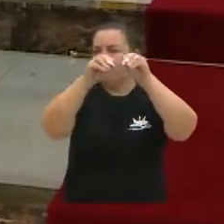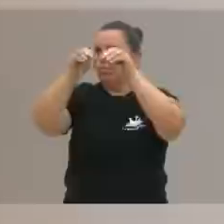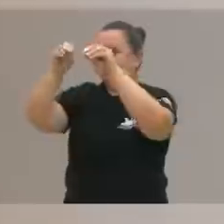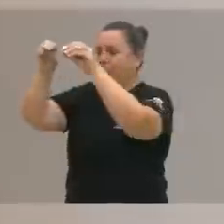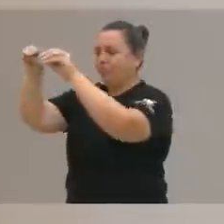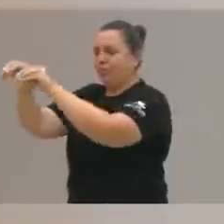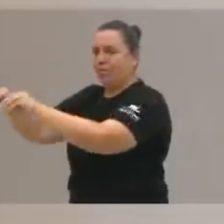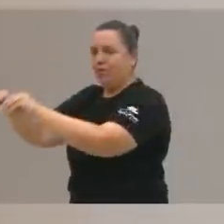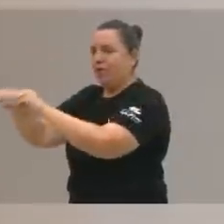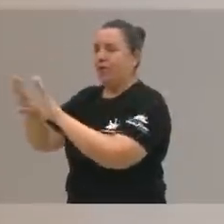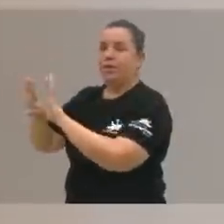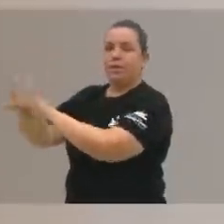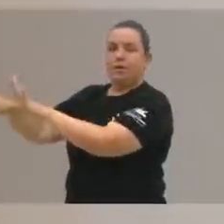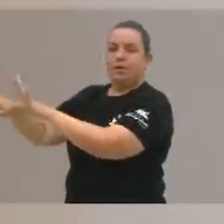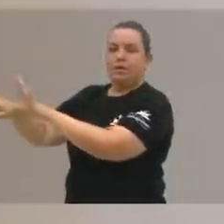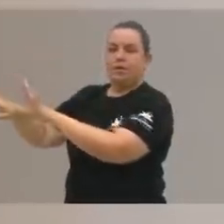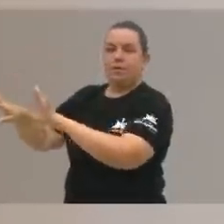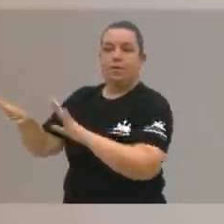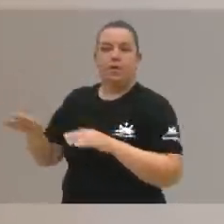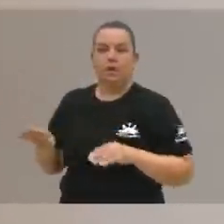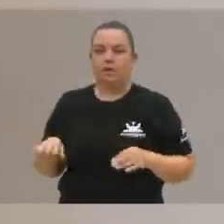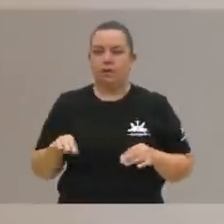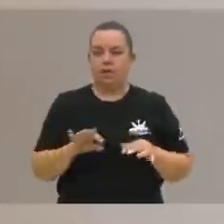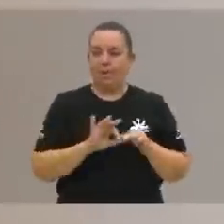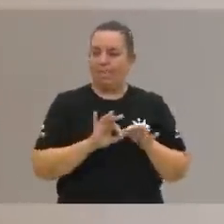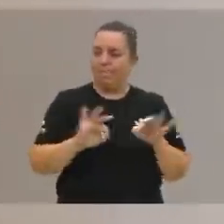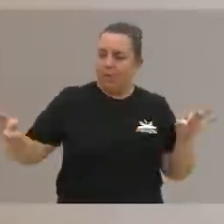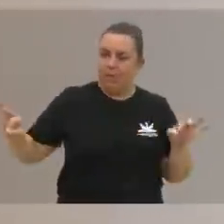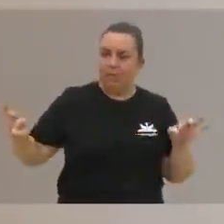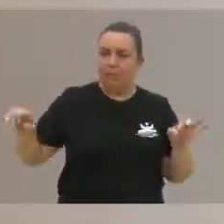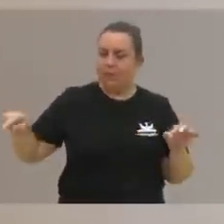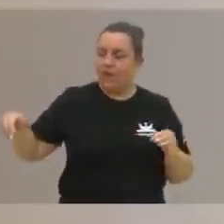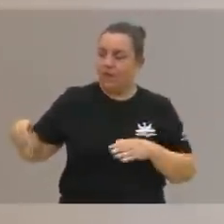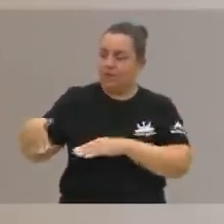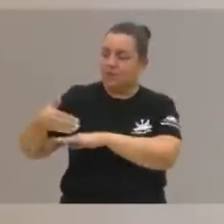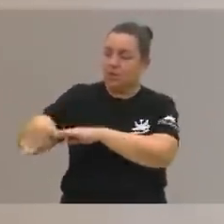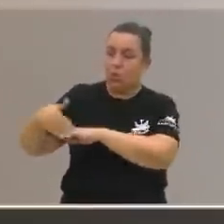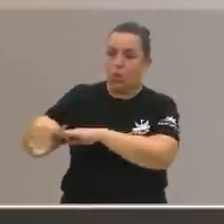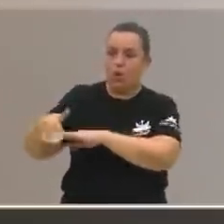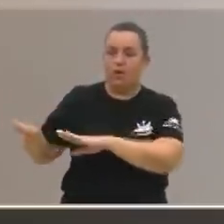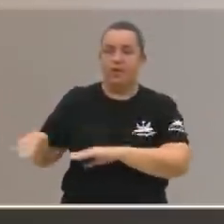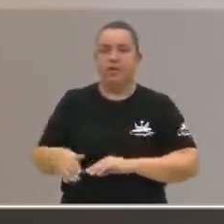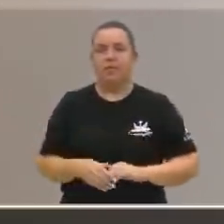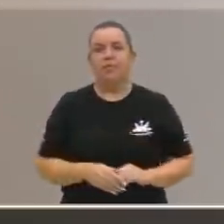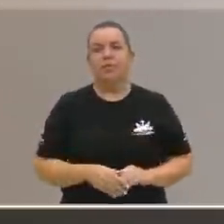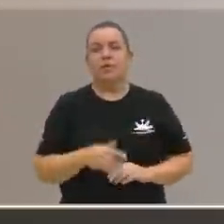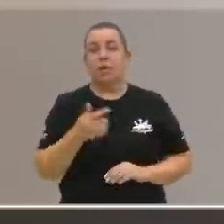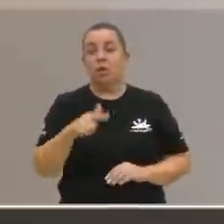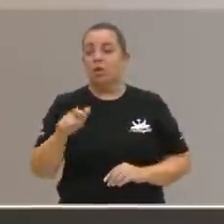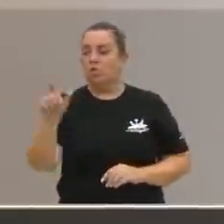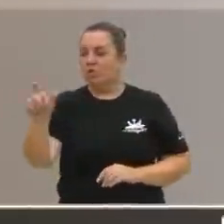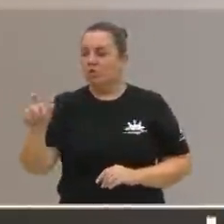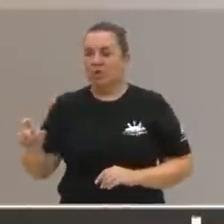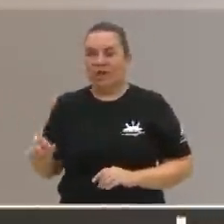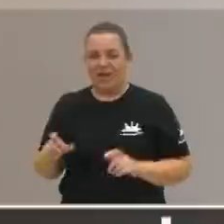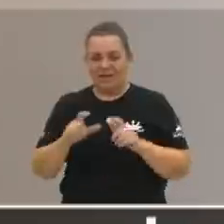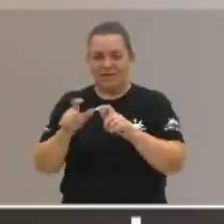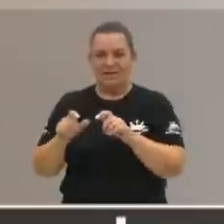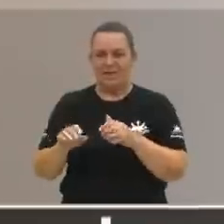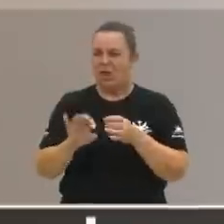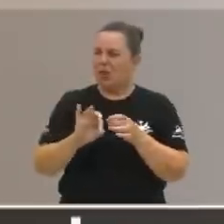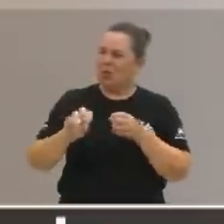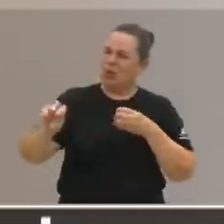o e tiravam de crédito colocavam nas estradas ou nos lugares remotos